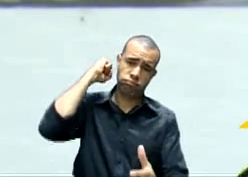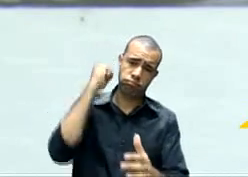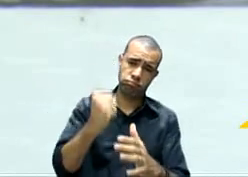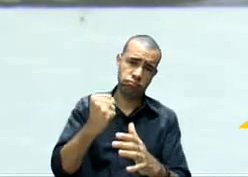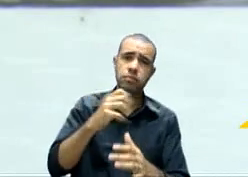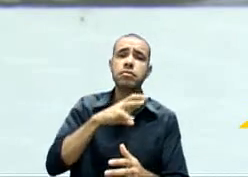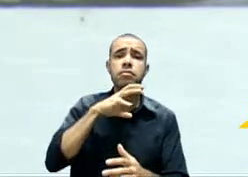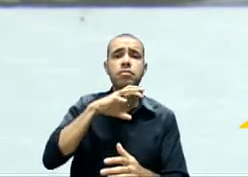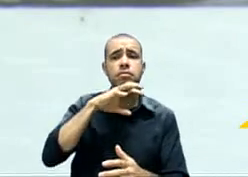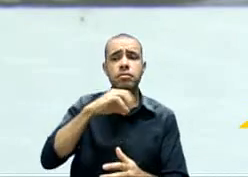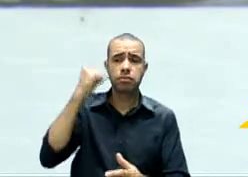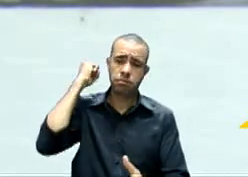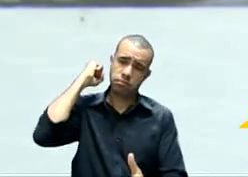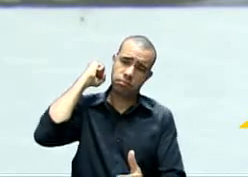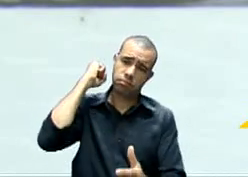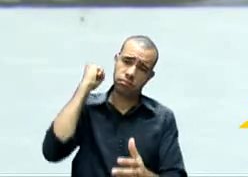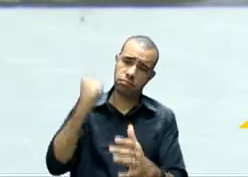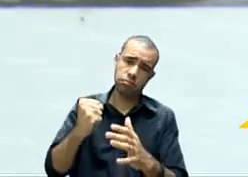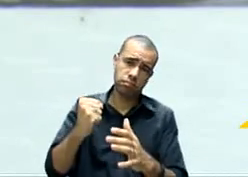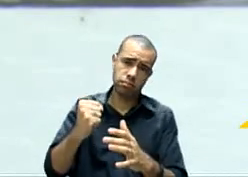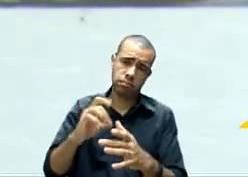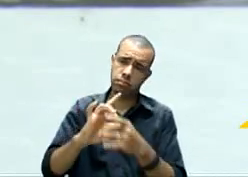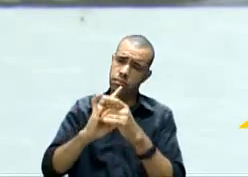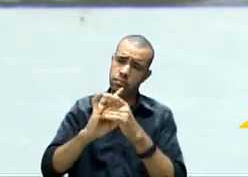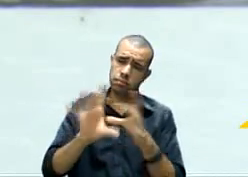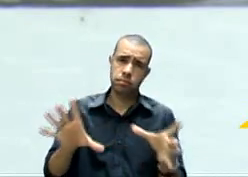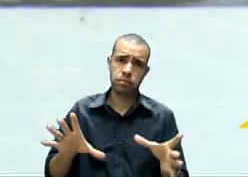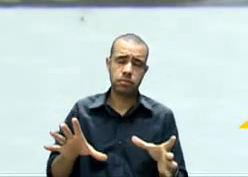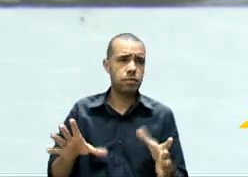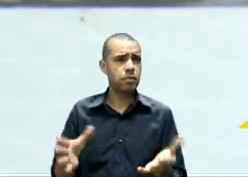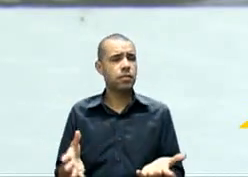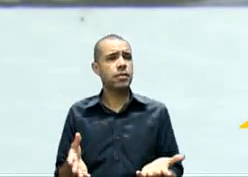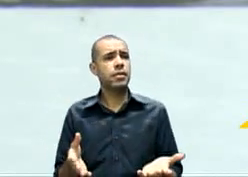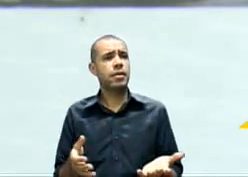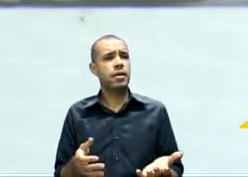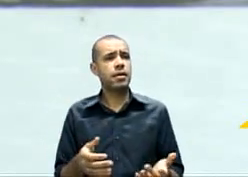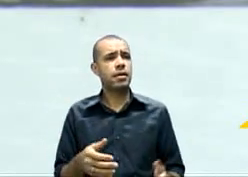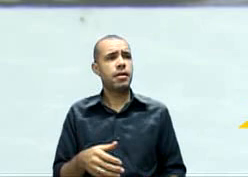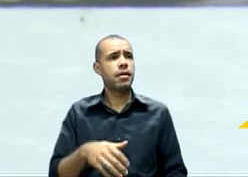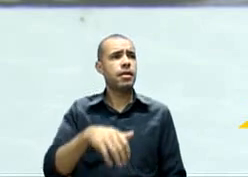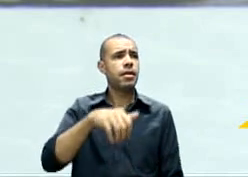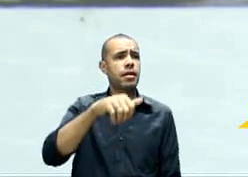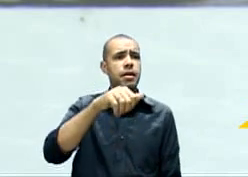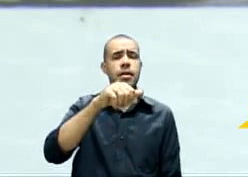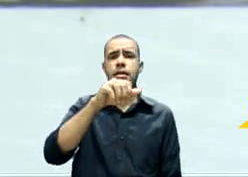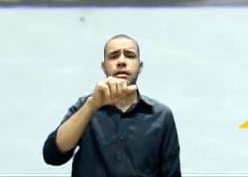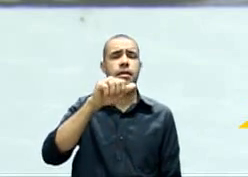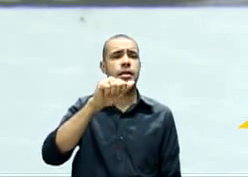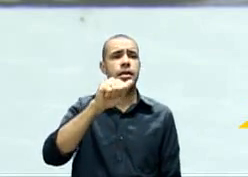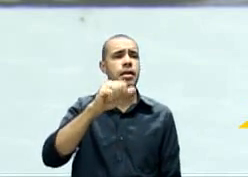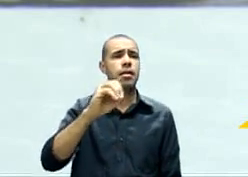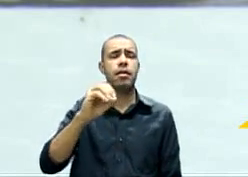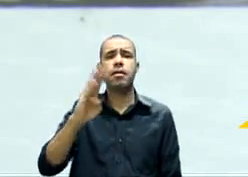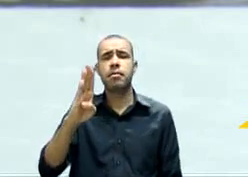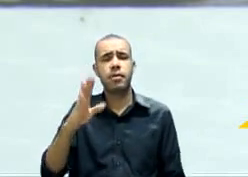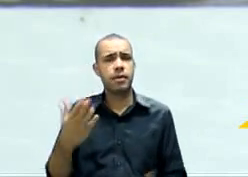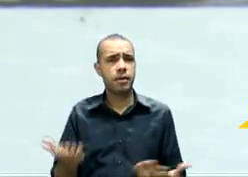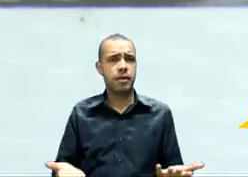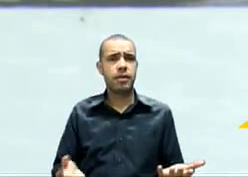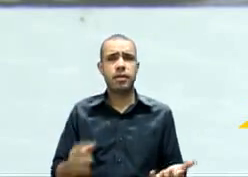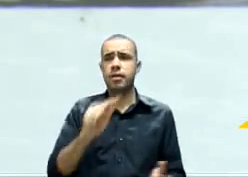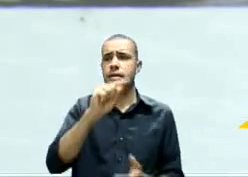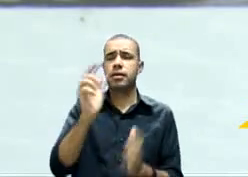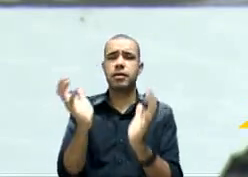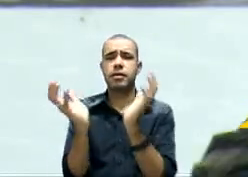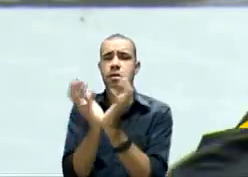ninguém se manifestando. Eu não vi a OAB, eu não vi as comissões, eu não vi os